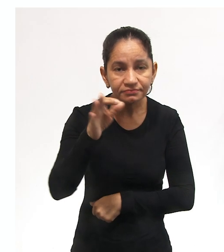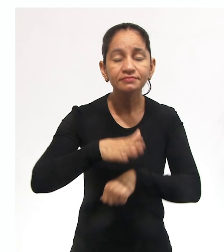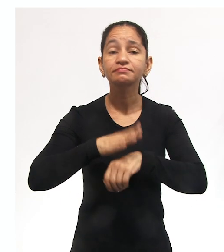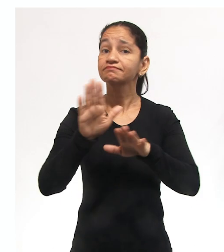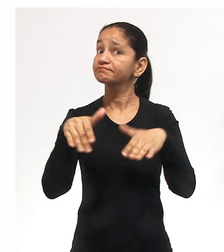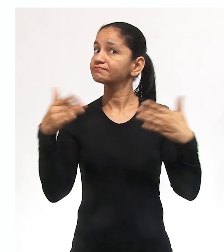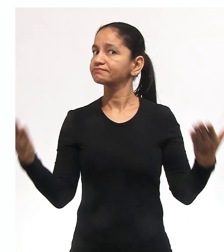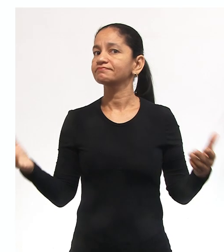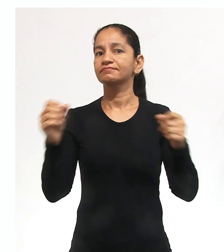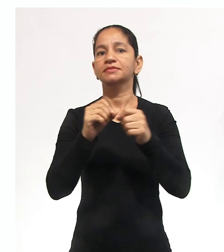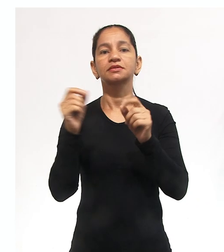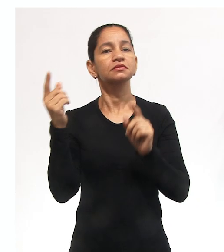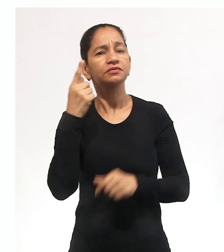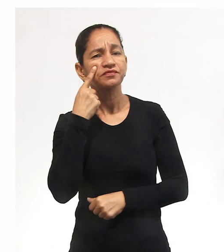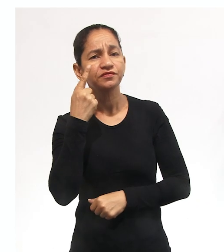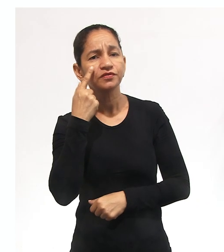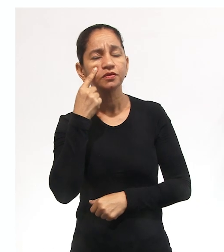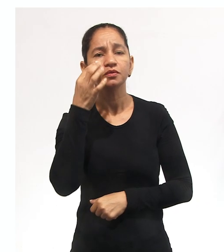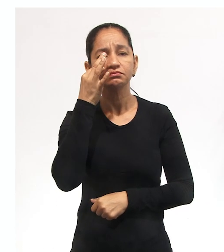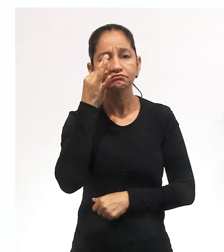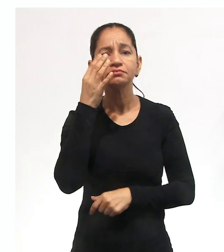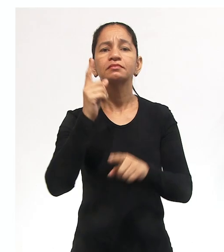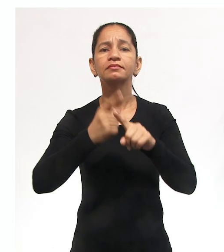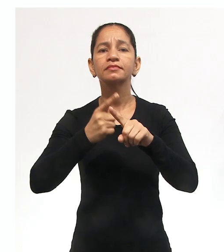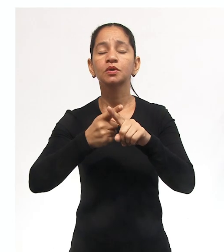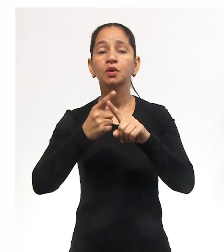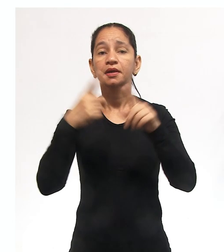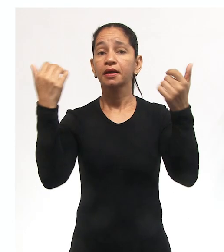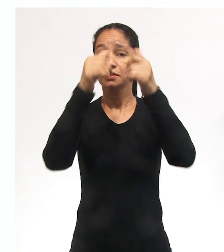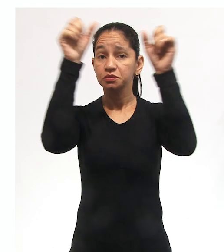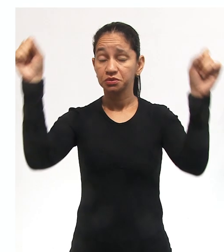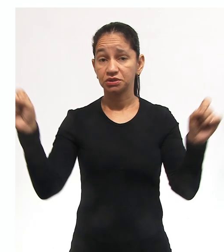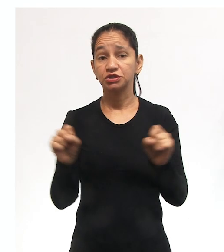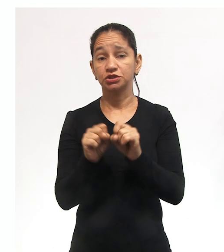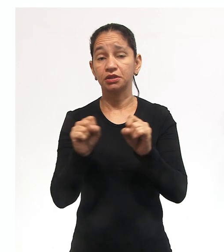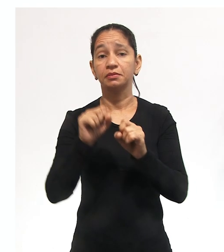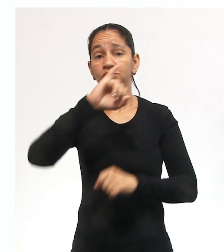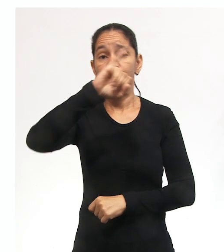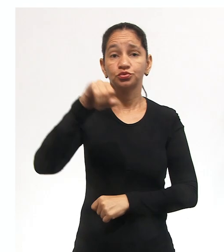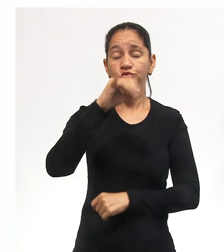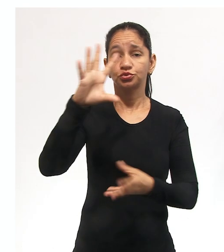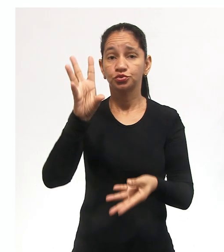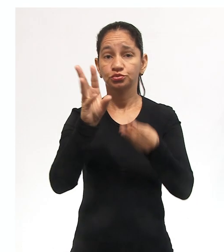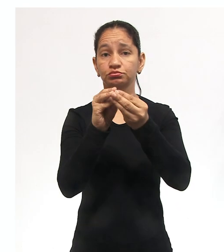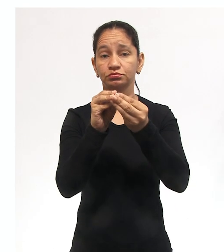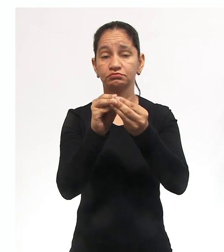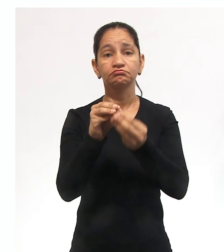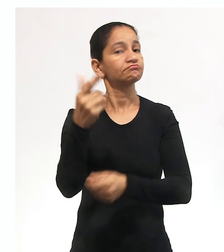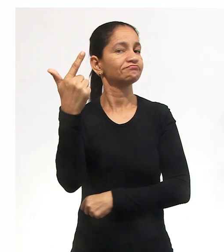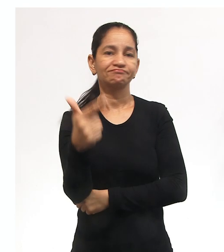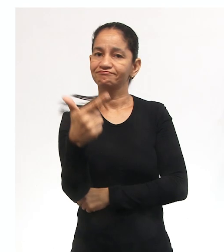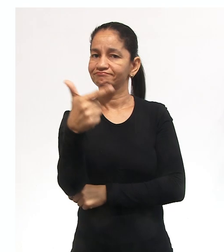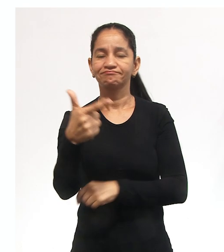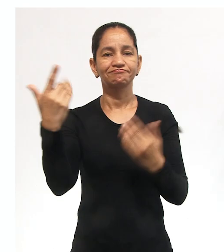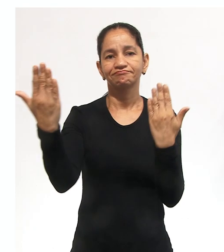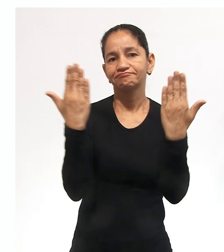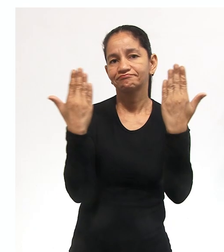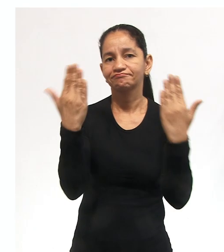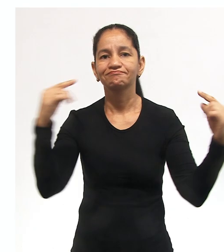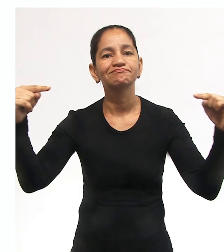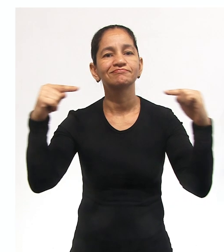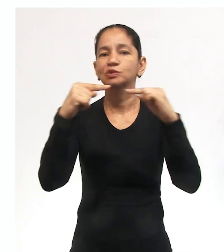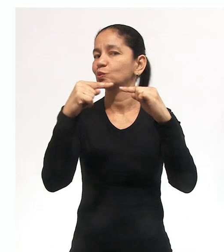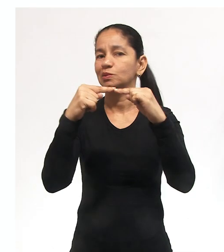Então, a gente conseguiu verificar que no sistema de juros compostos, isso não existe, a proporcionalidade